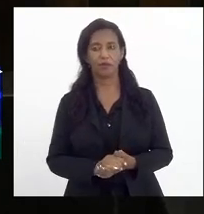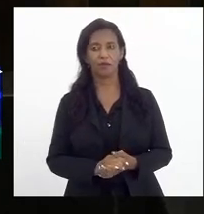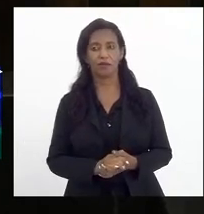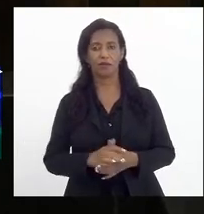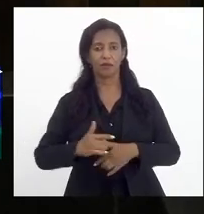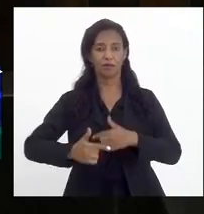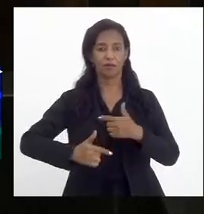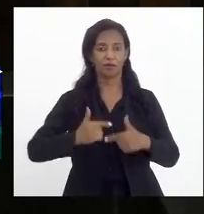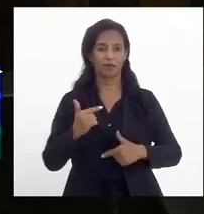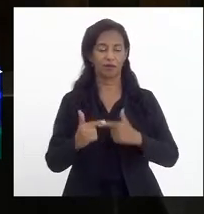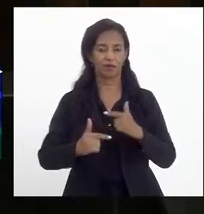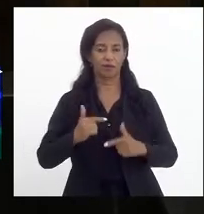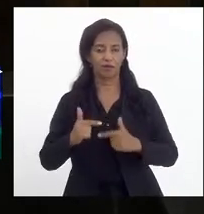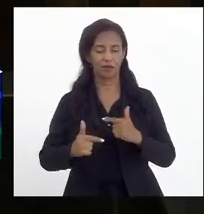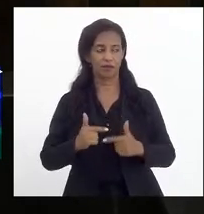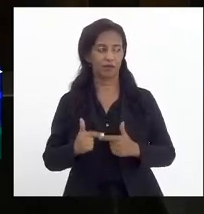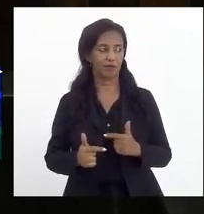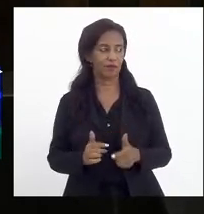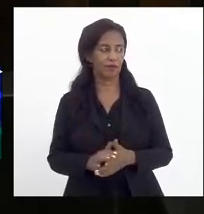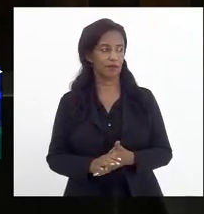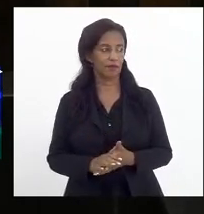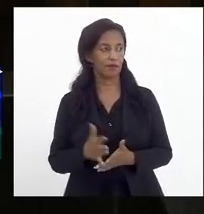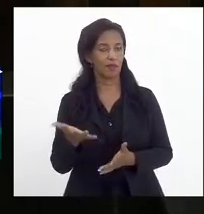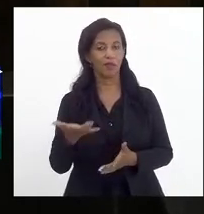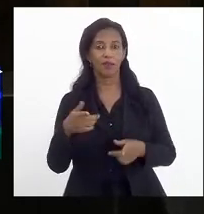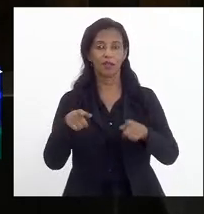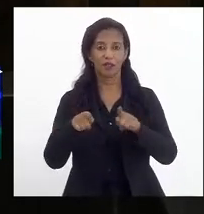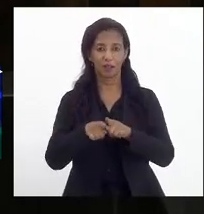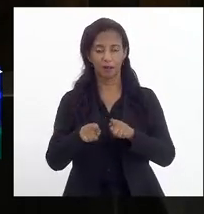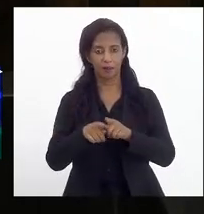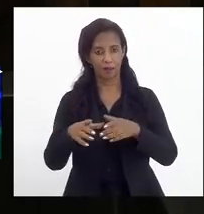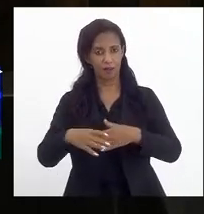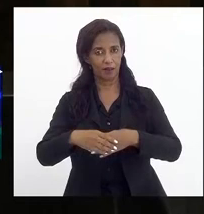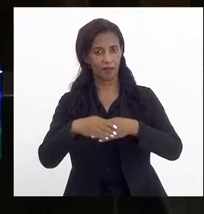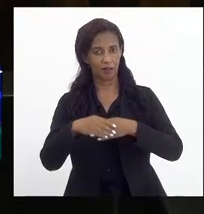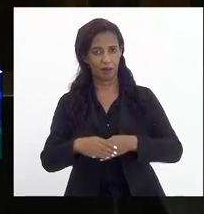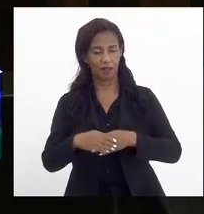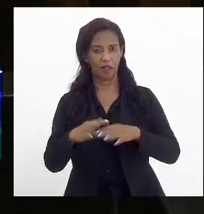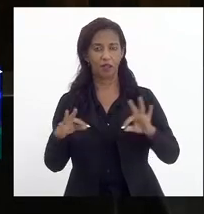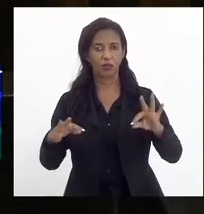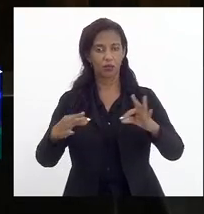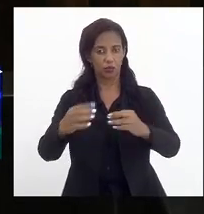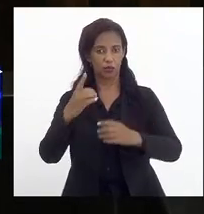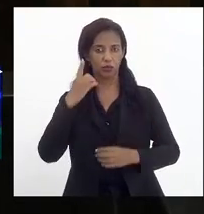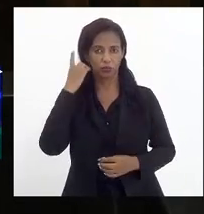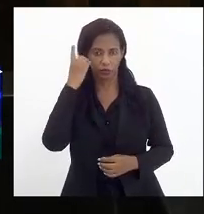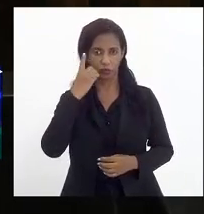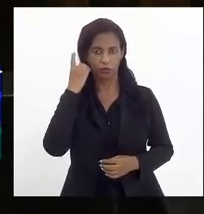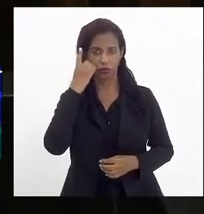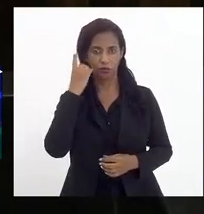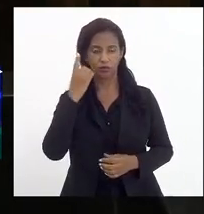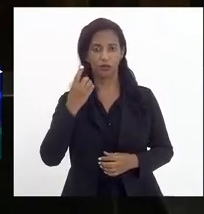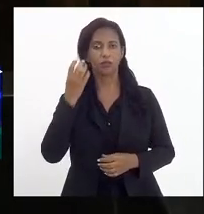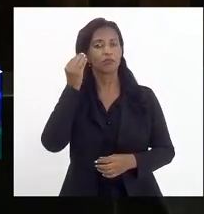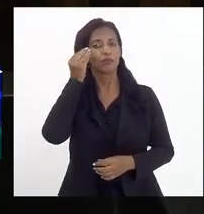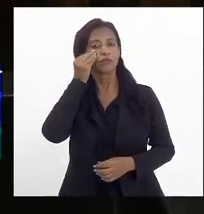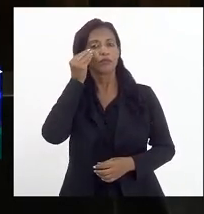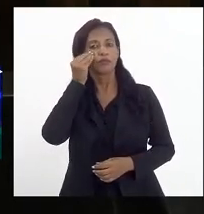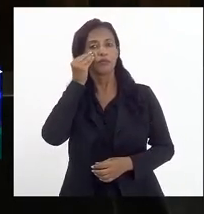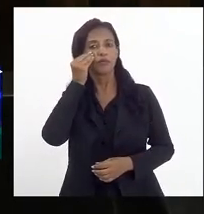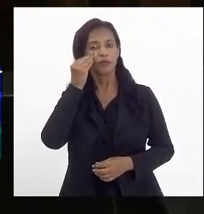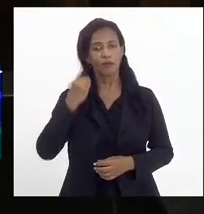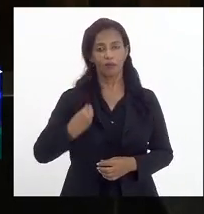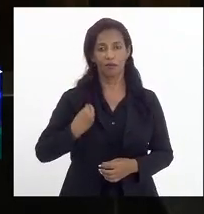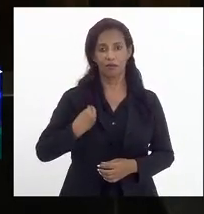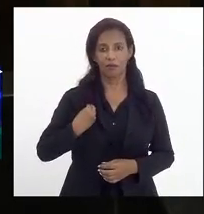nossos trabalhos não queria também cumprimentar as senhoras e senhores deputados que nos assistem